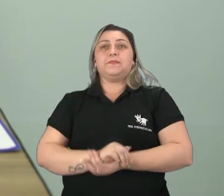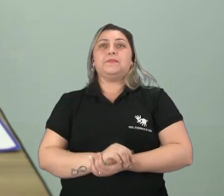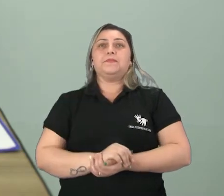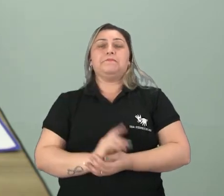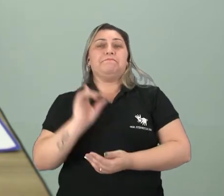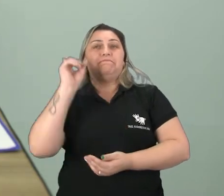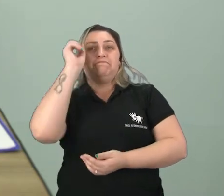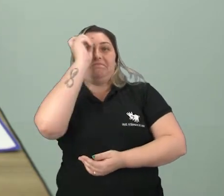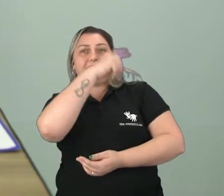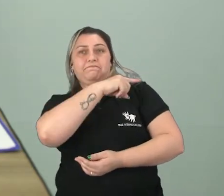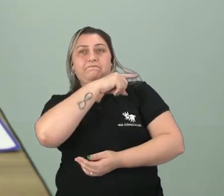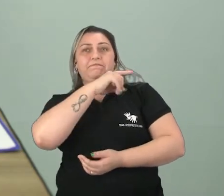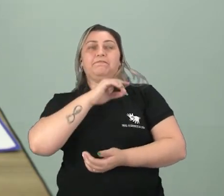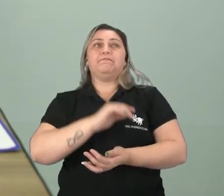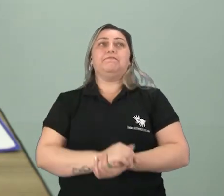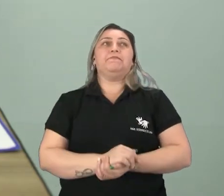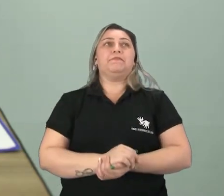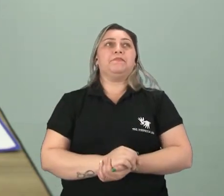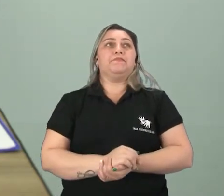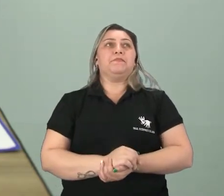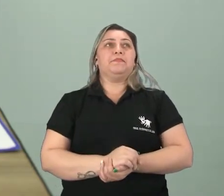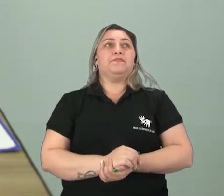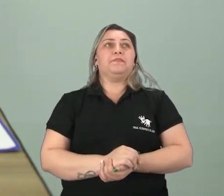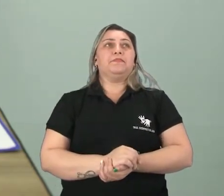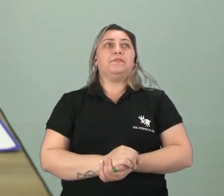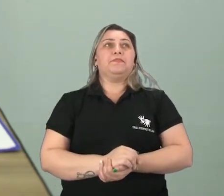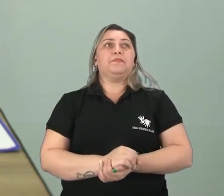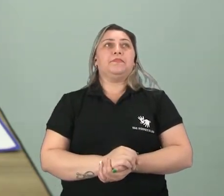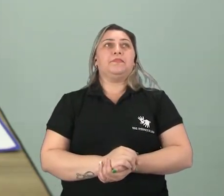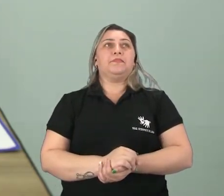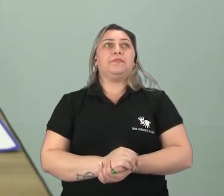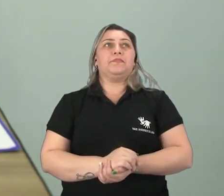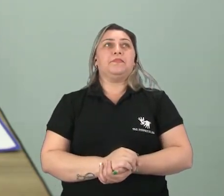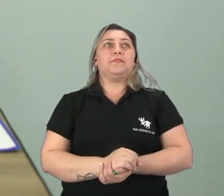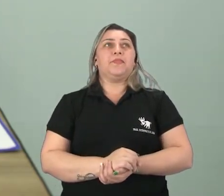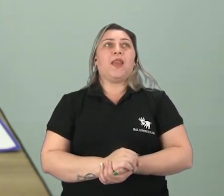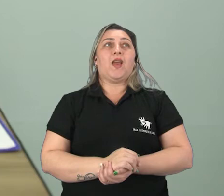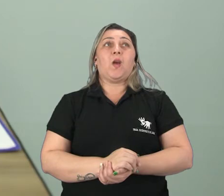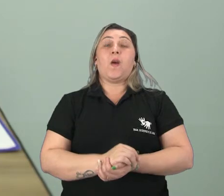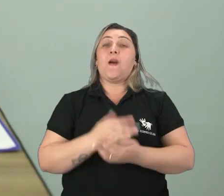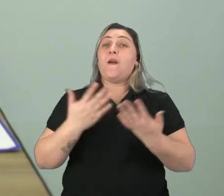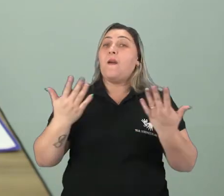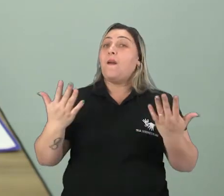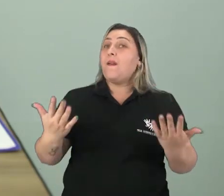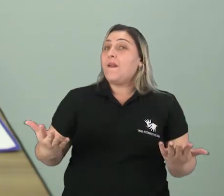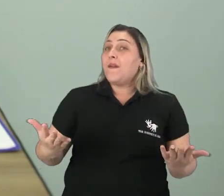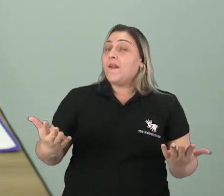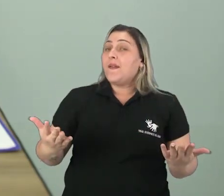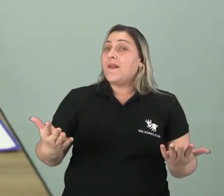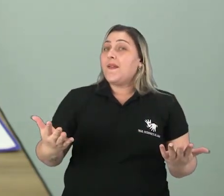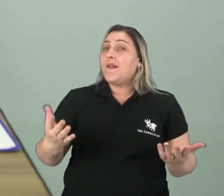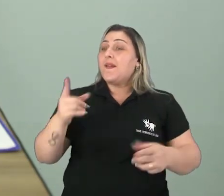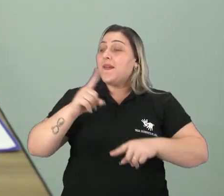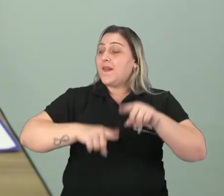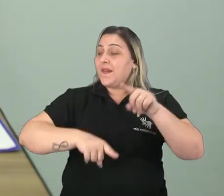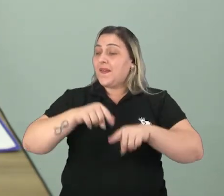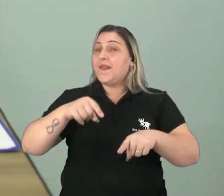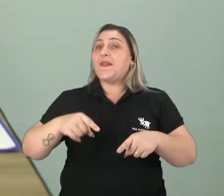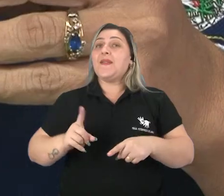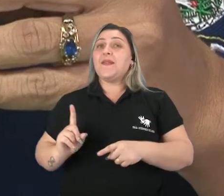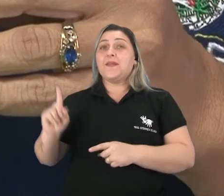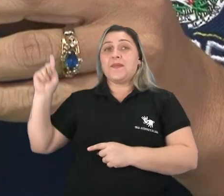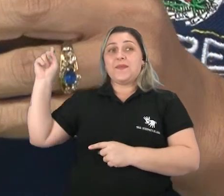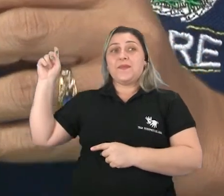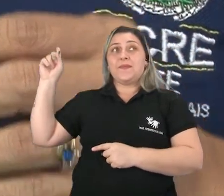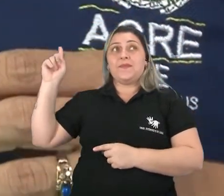tá difícil de sair e olha gente é